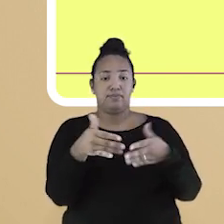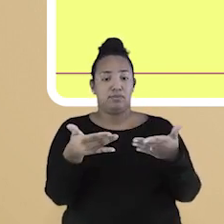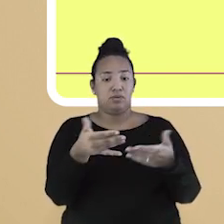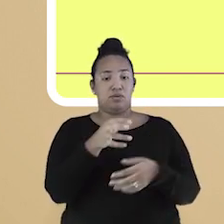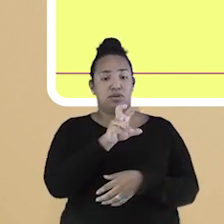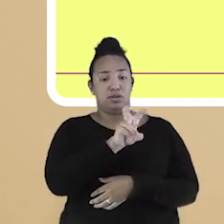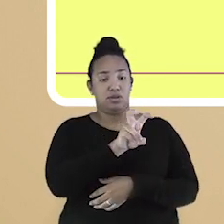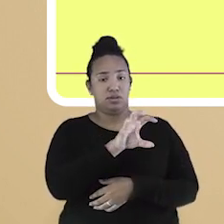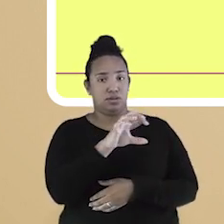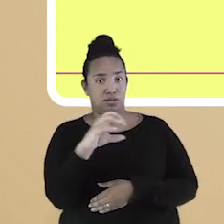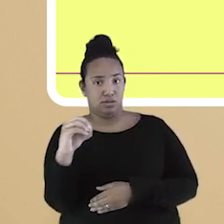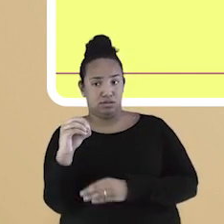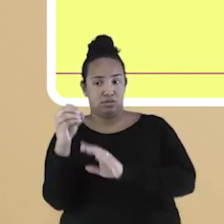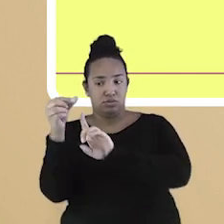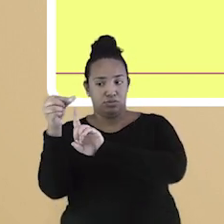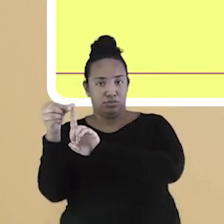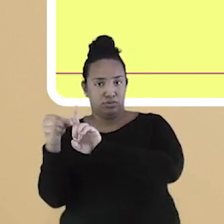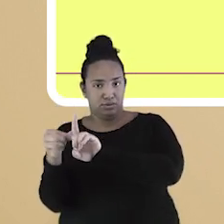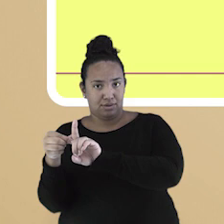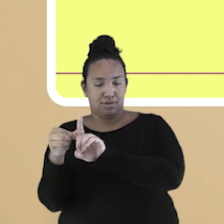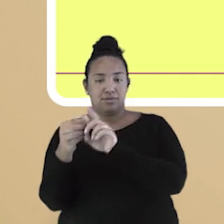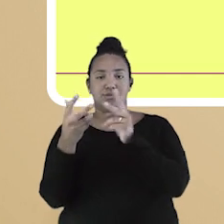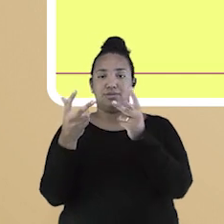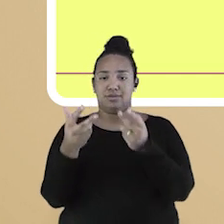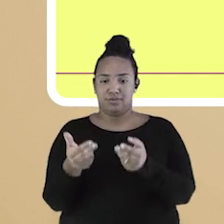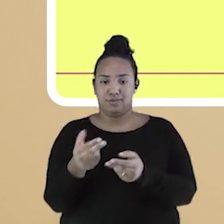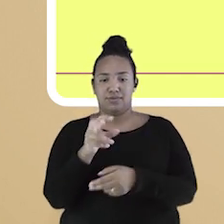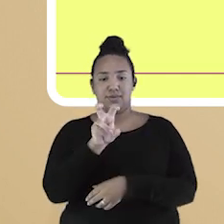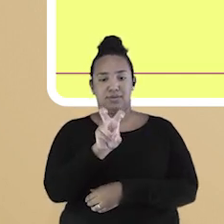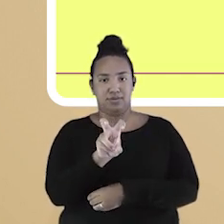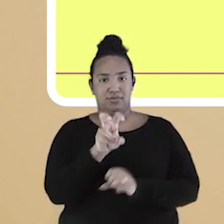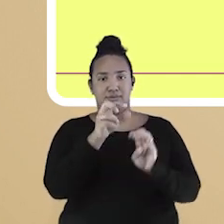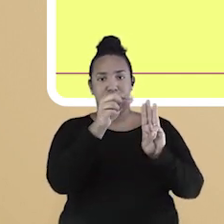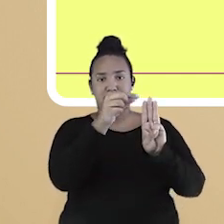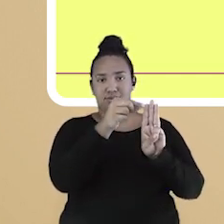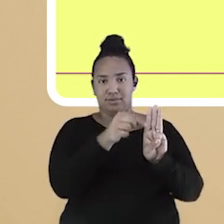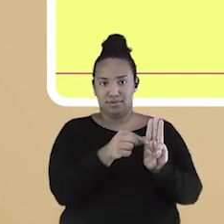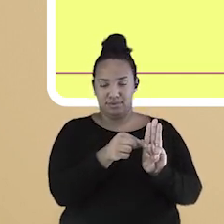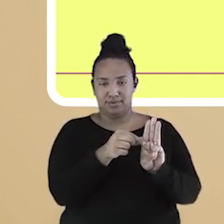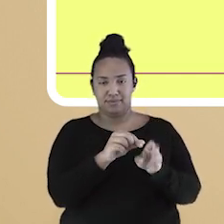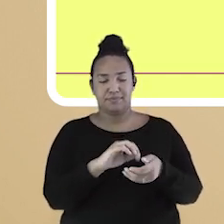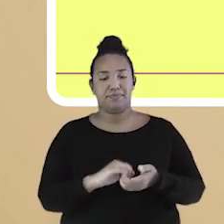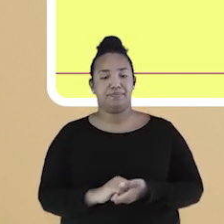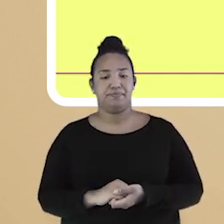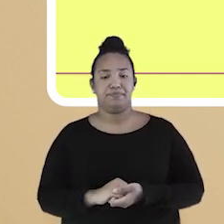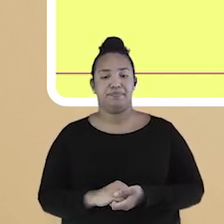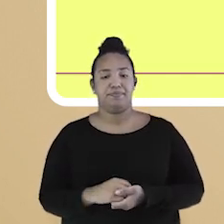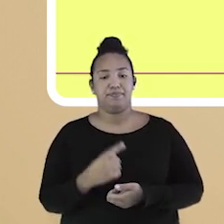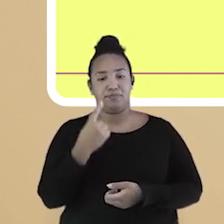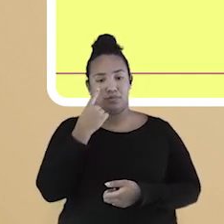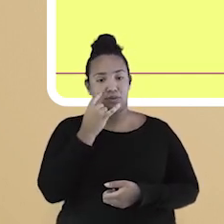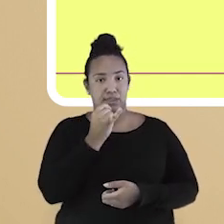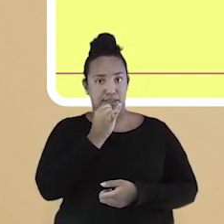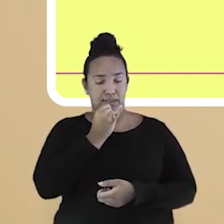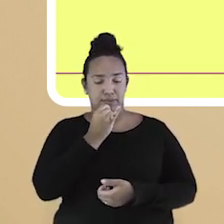500 unidades, que é igual a 5 centenas. Outro exemplo que temos aí, o